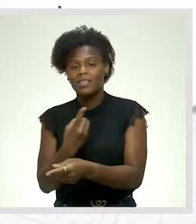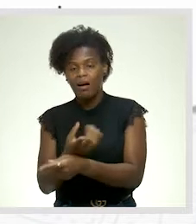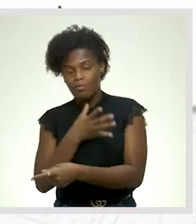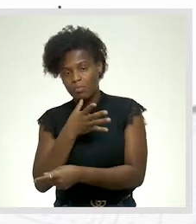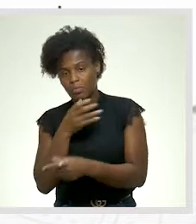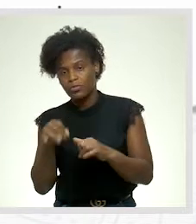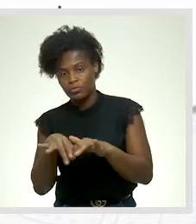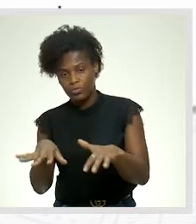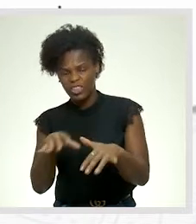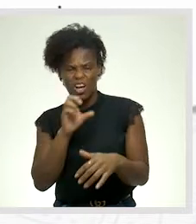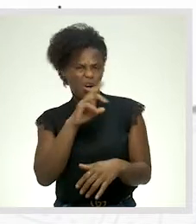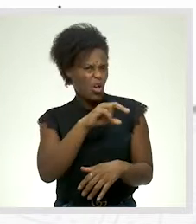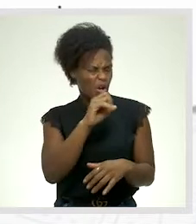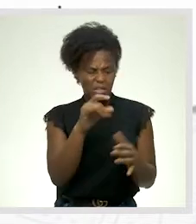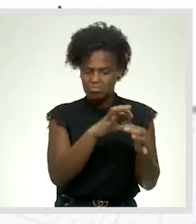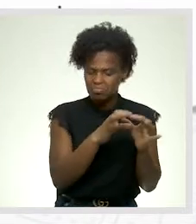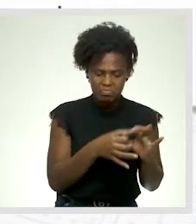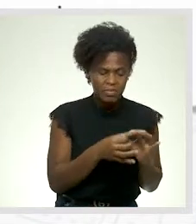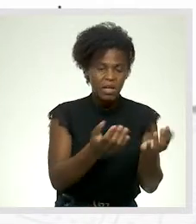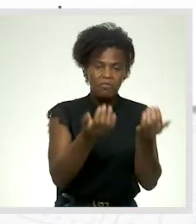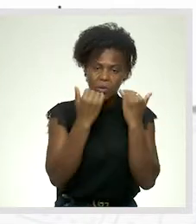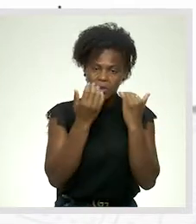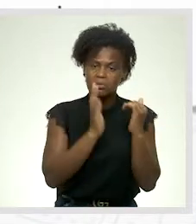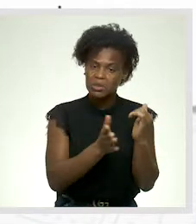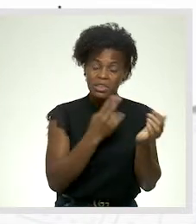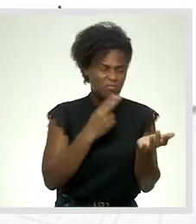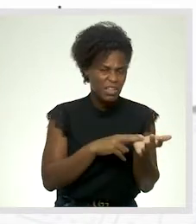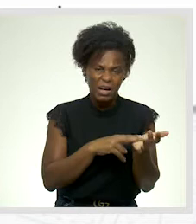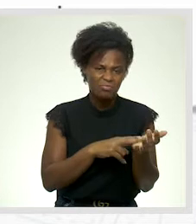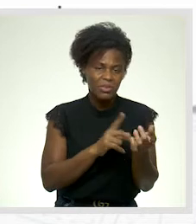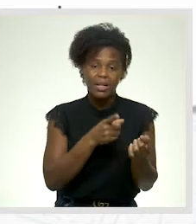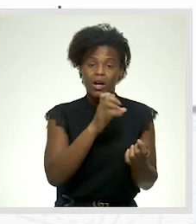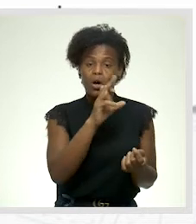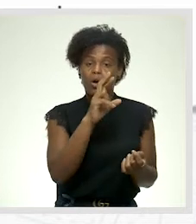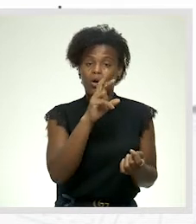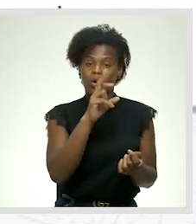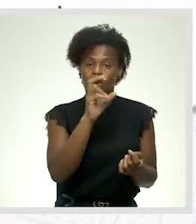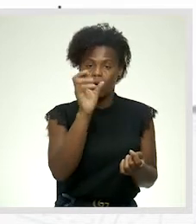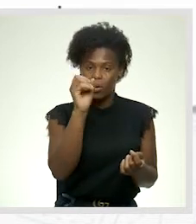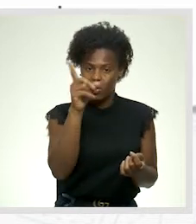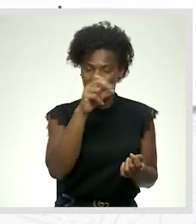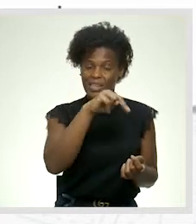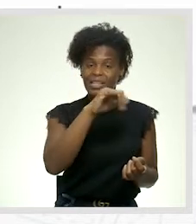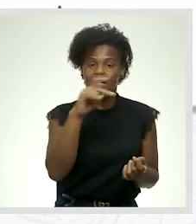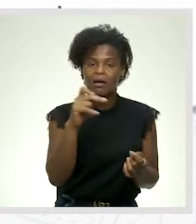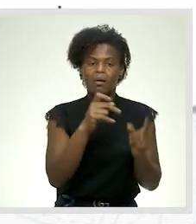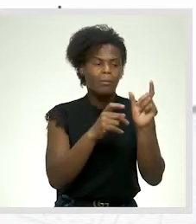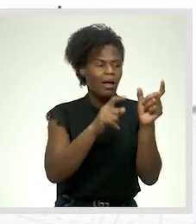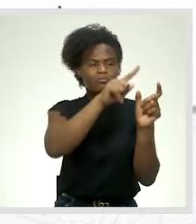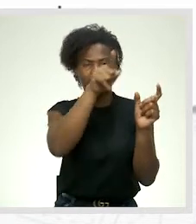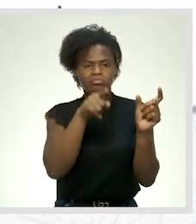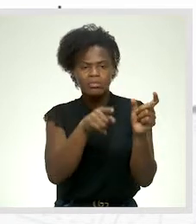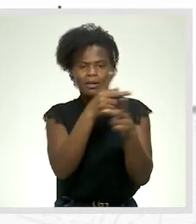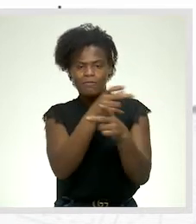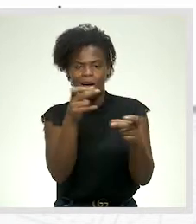não precisa ter coerências nem informações precisas e verdadeiras. Ela faz utilização de provérbios, frases